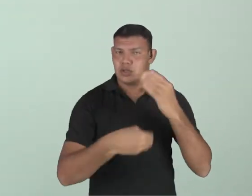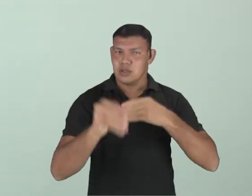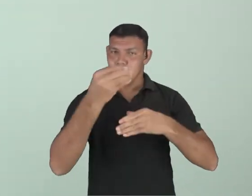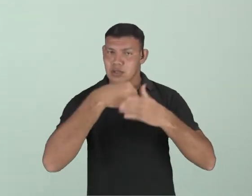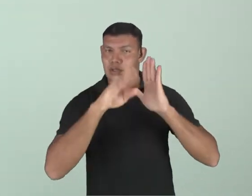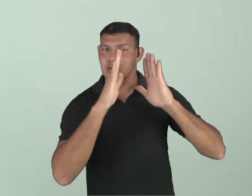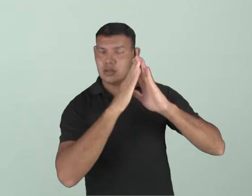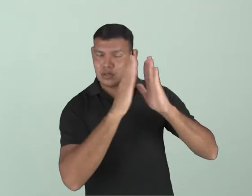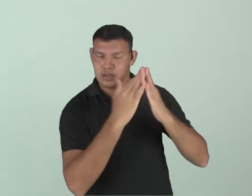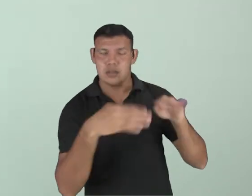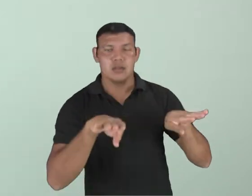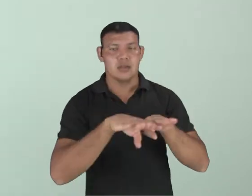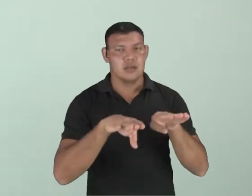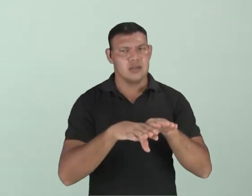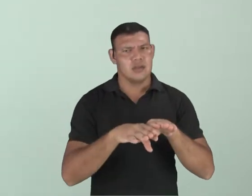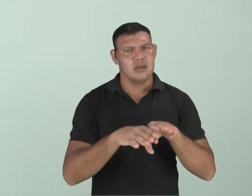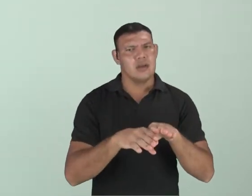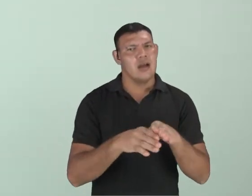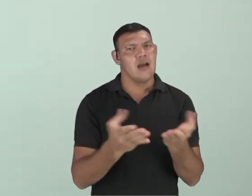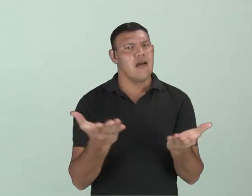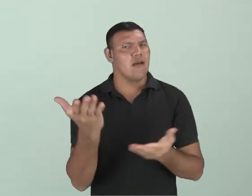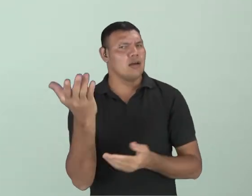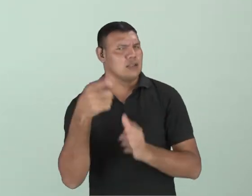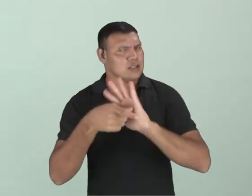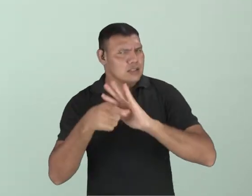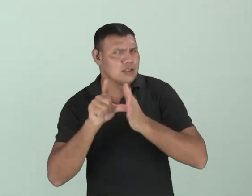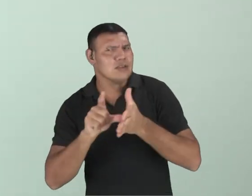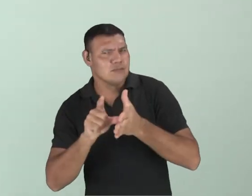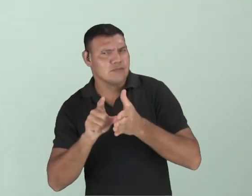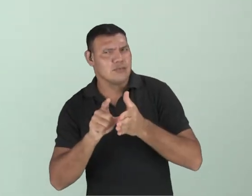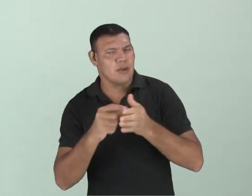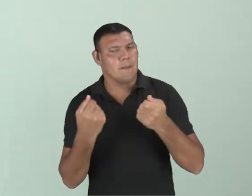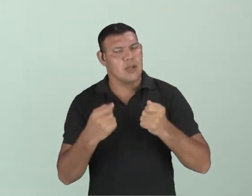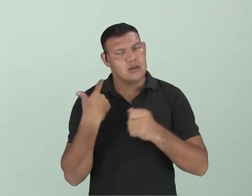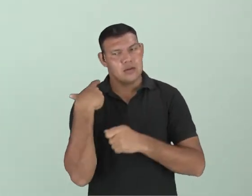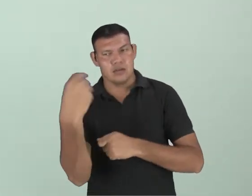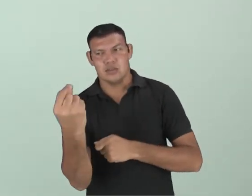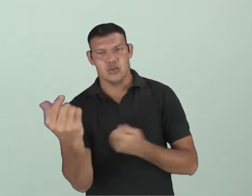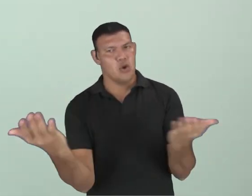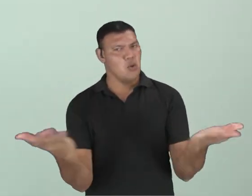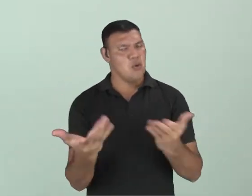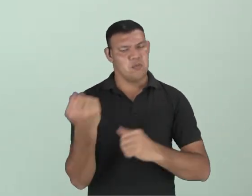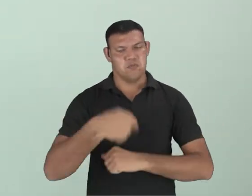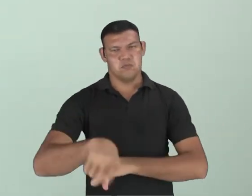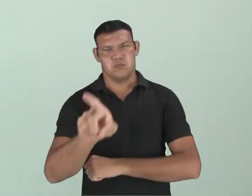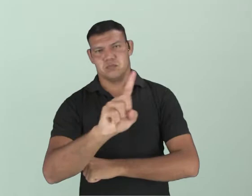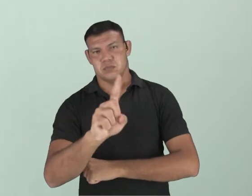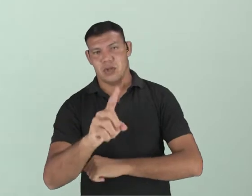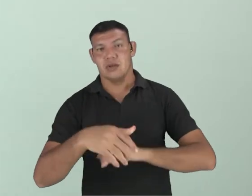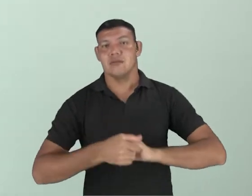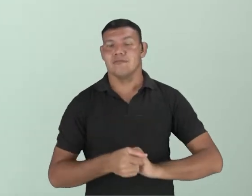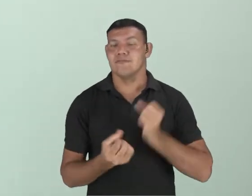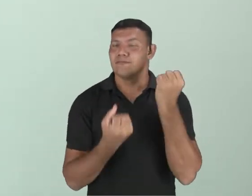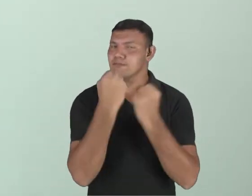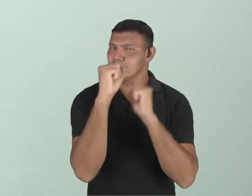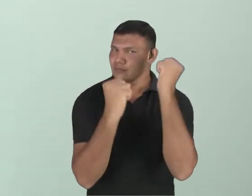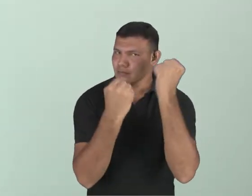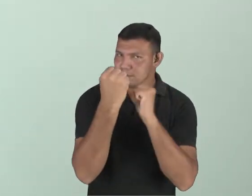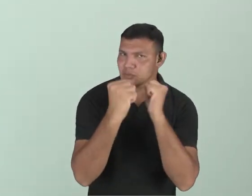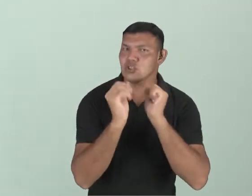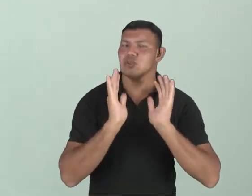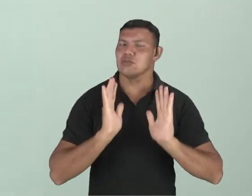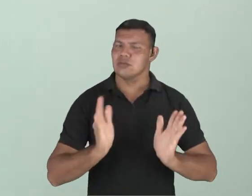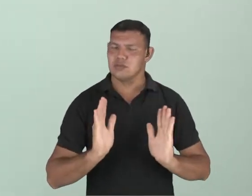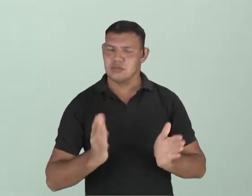fazendo diversas tarefas que antes nós tínhamos que se locomover e que hoje nós já não temos a necessidade. Então, as indústrias hoje elas